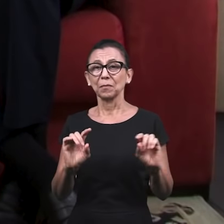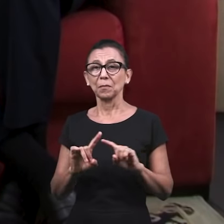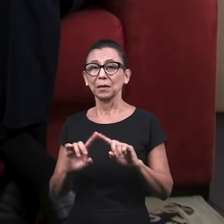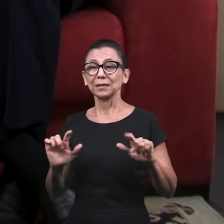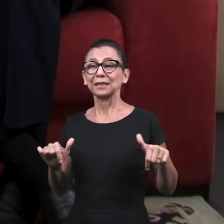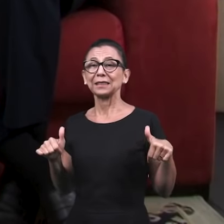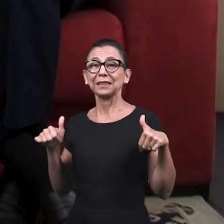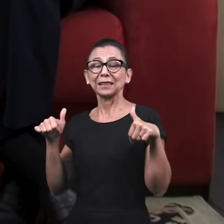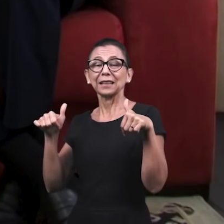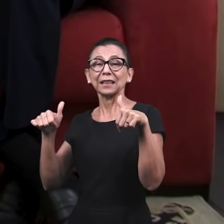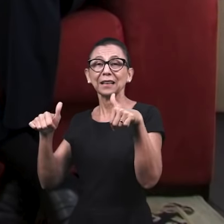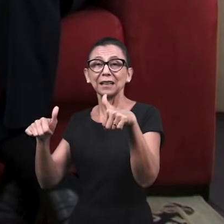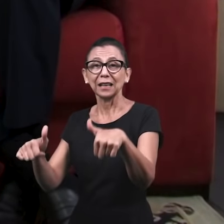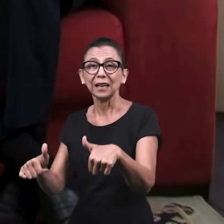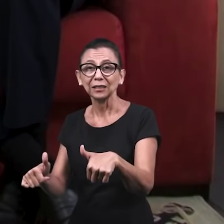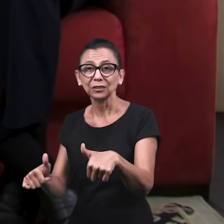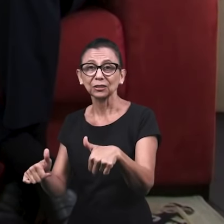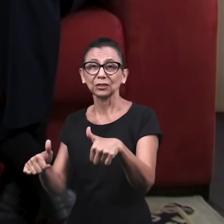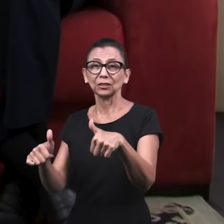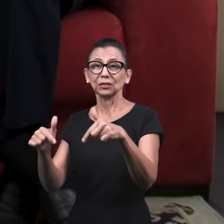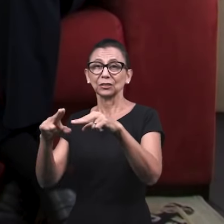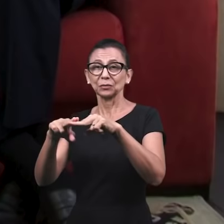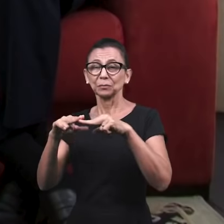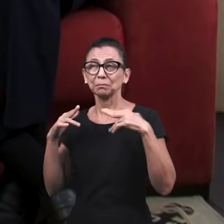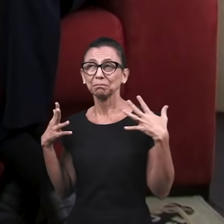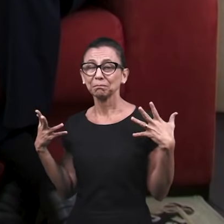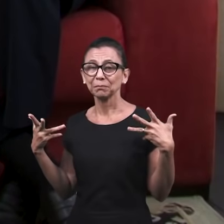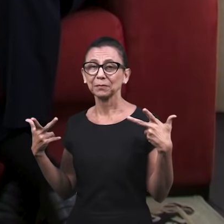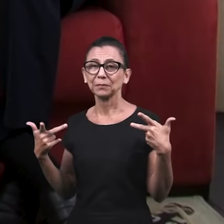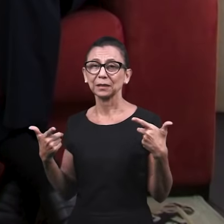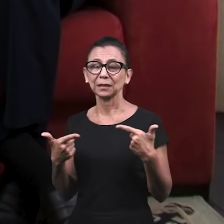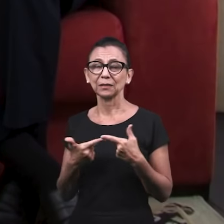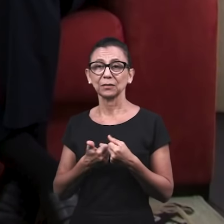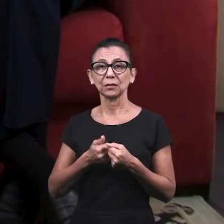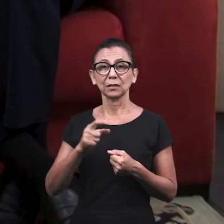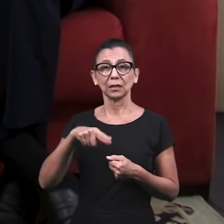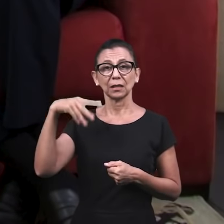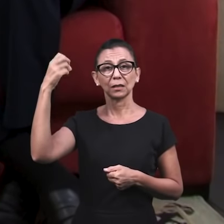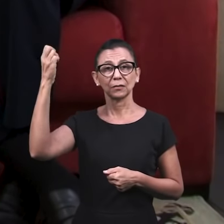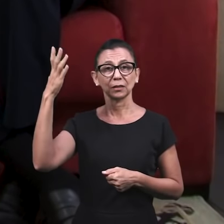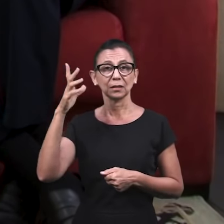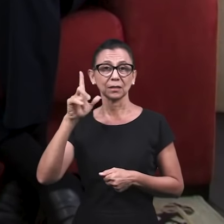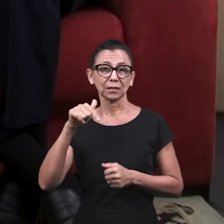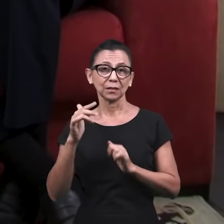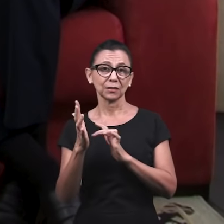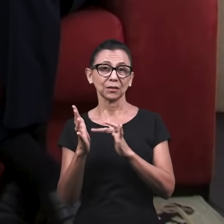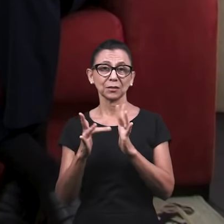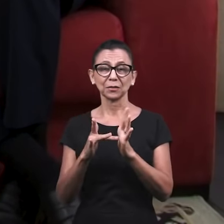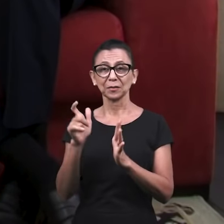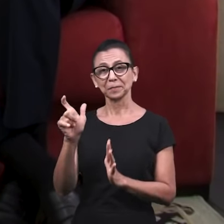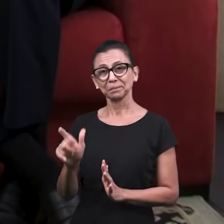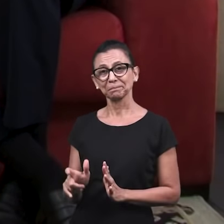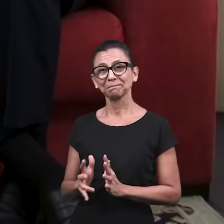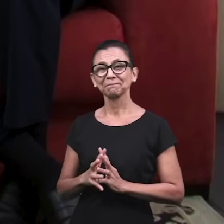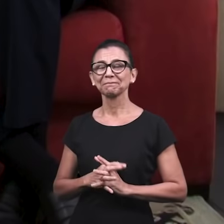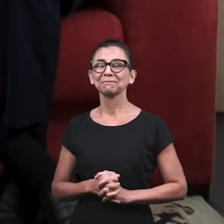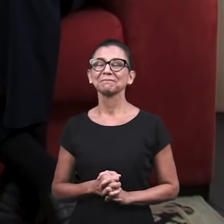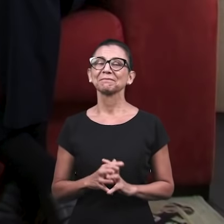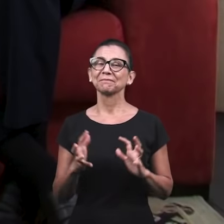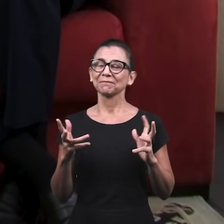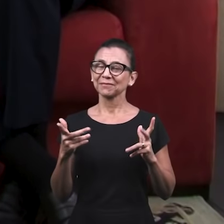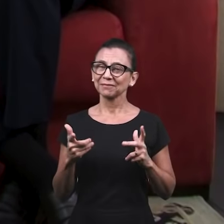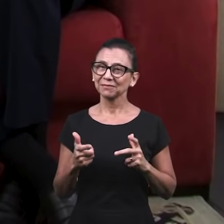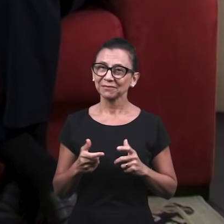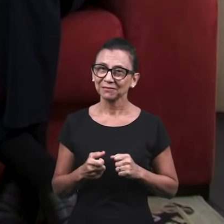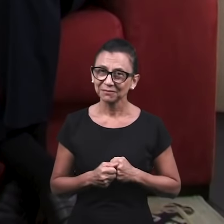numa medida excelente, que é a eternidade, é a revelação do mistério, que é o Senhor Jesus. Que maravilha, né?